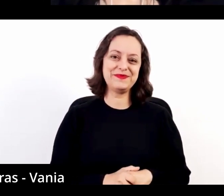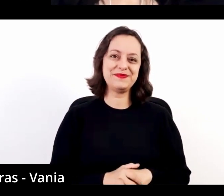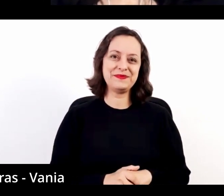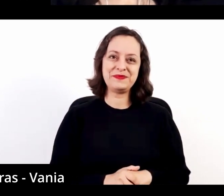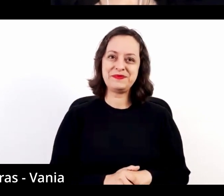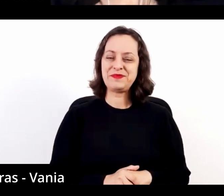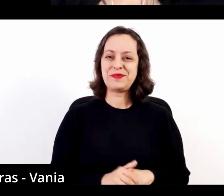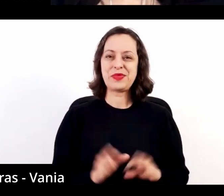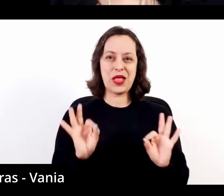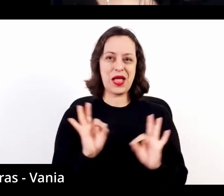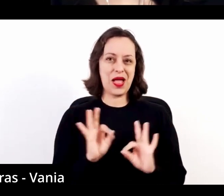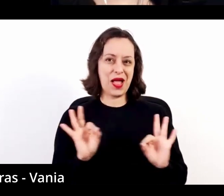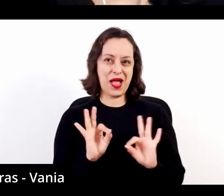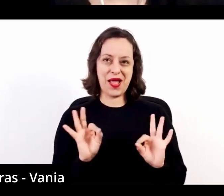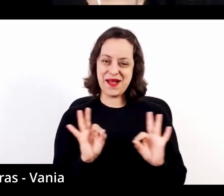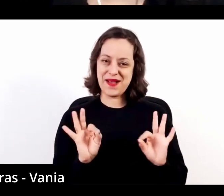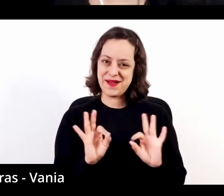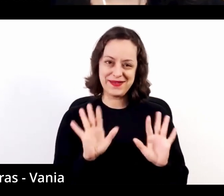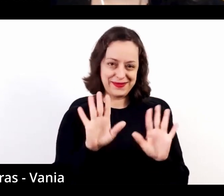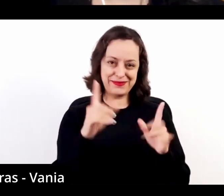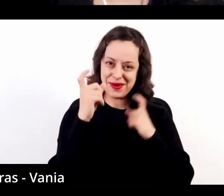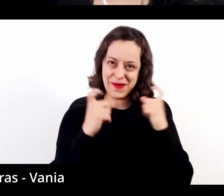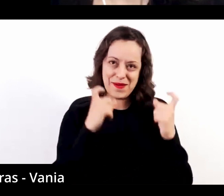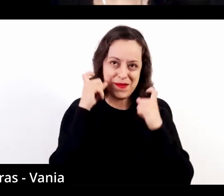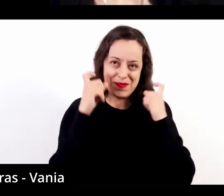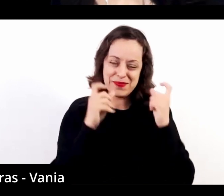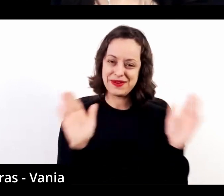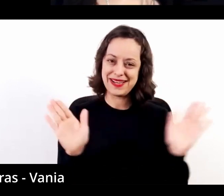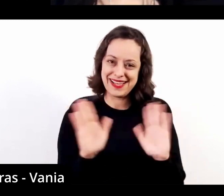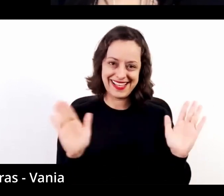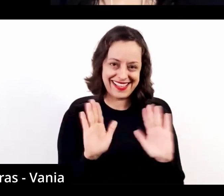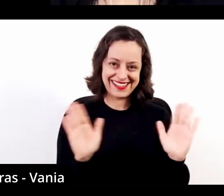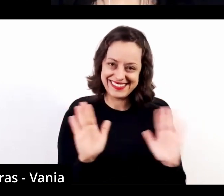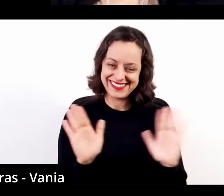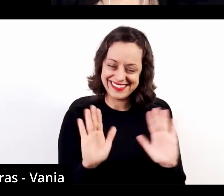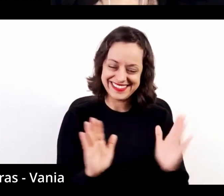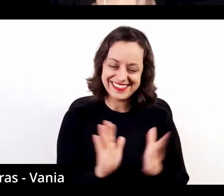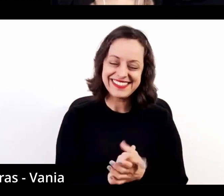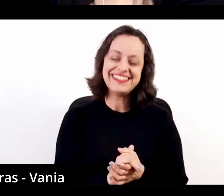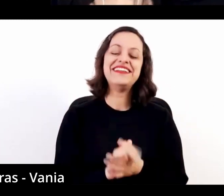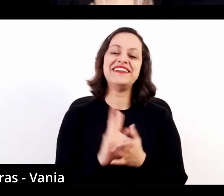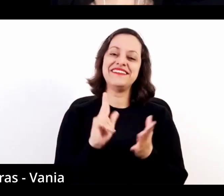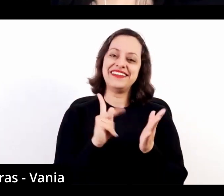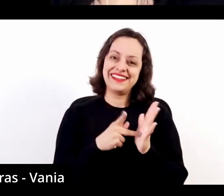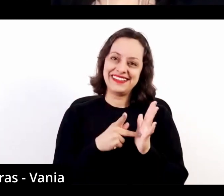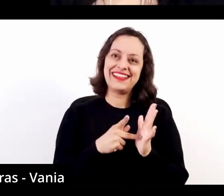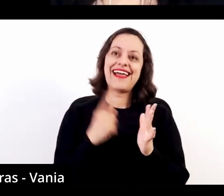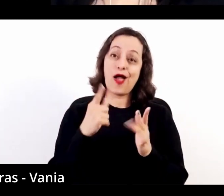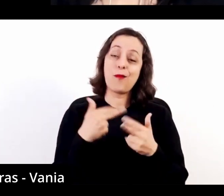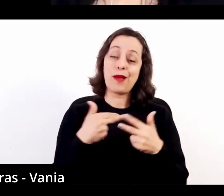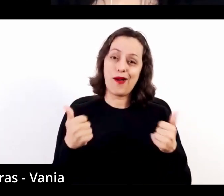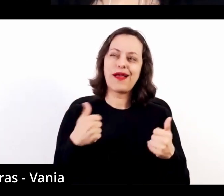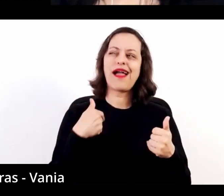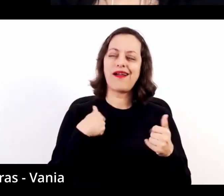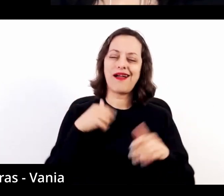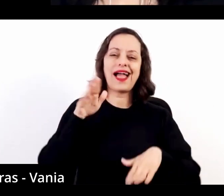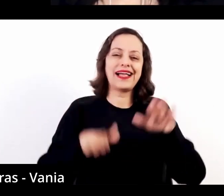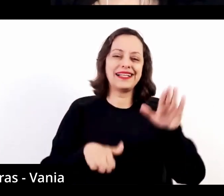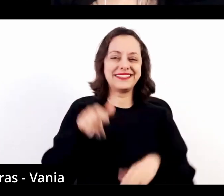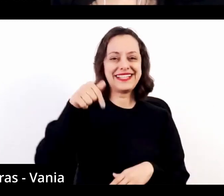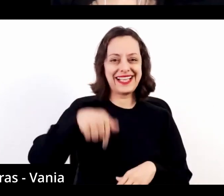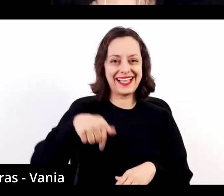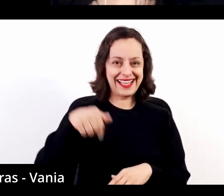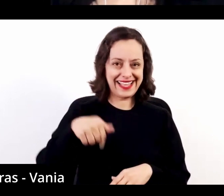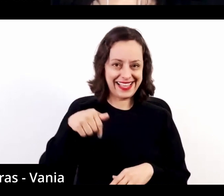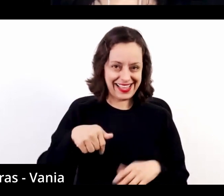De maneira nenhuma, Humberto. Inclusive, algo que eu volto e meia aqui